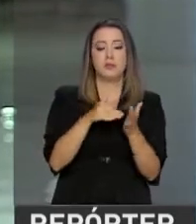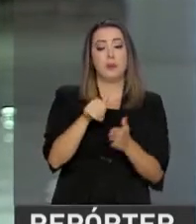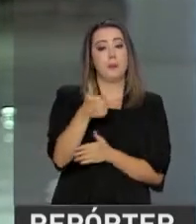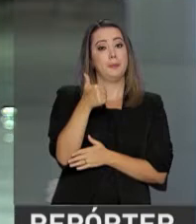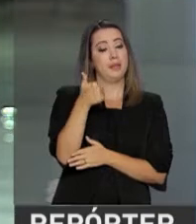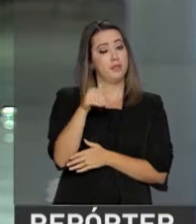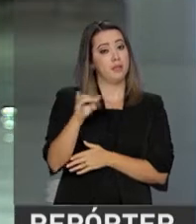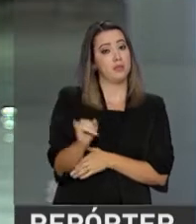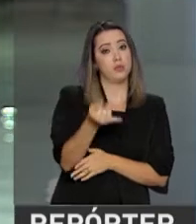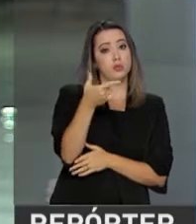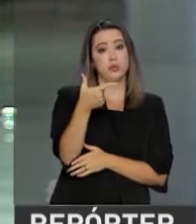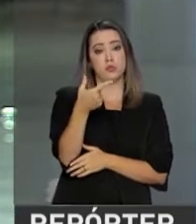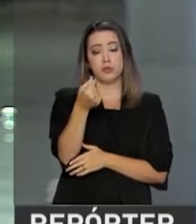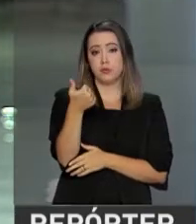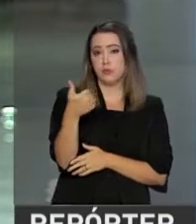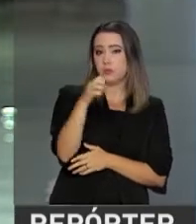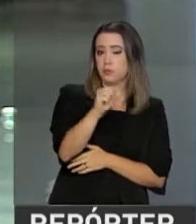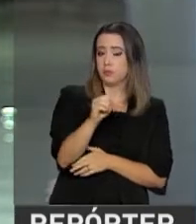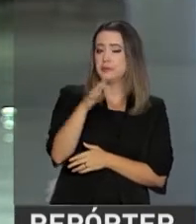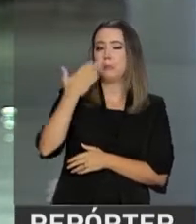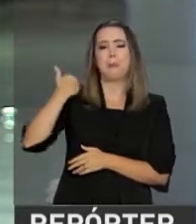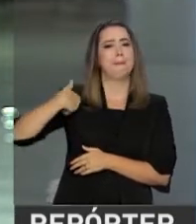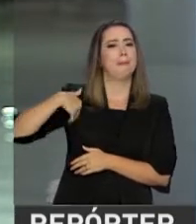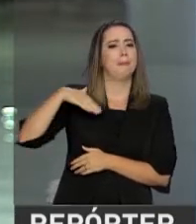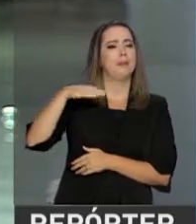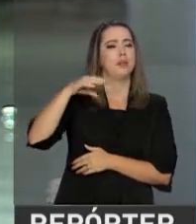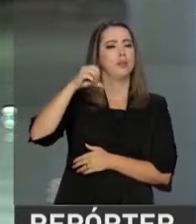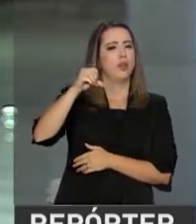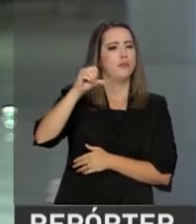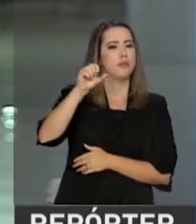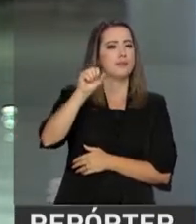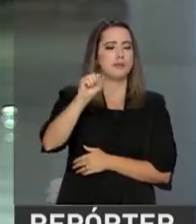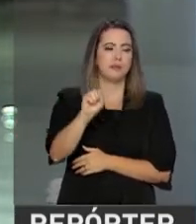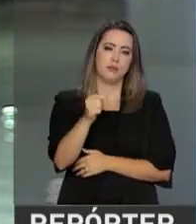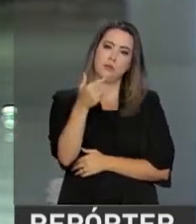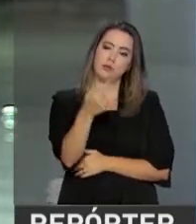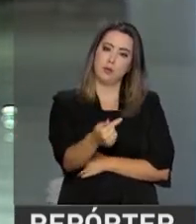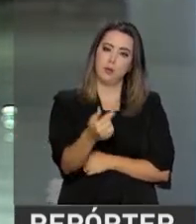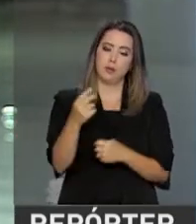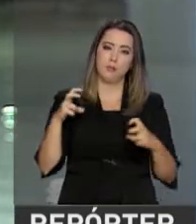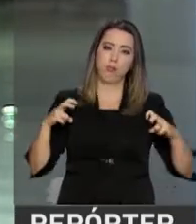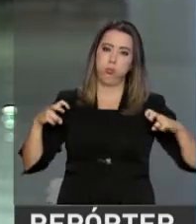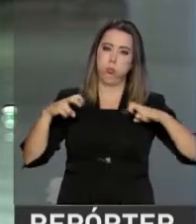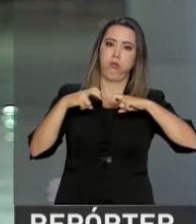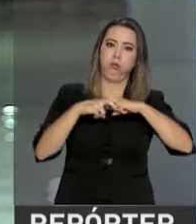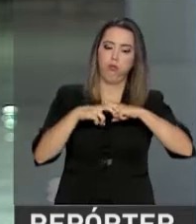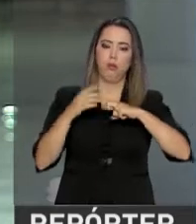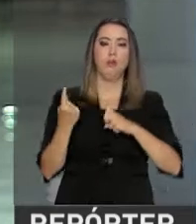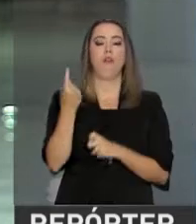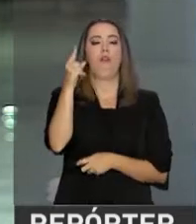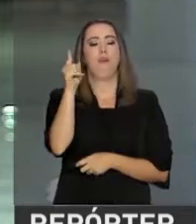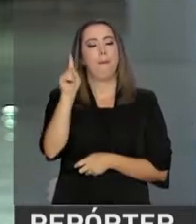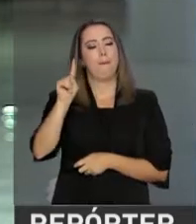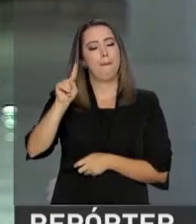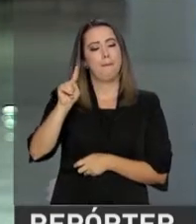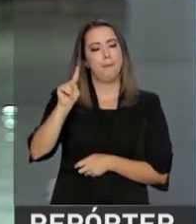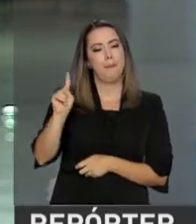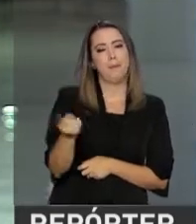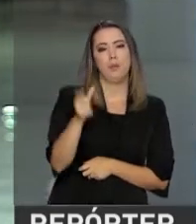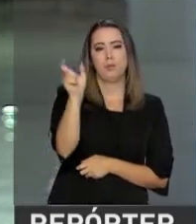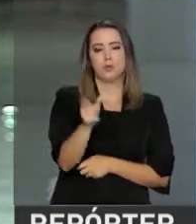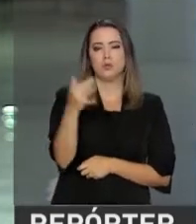2018 foram 987 acidentes mil feridos e 67 mortes